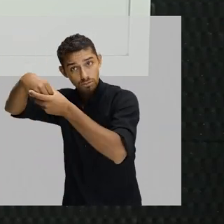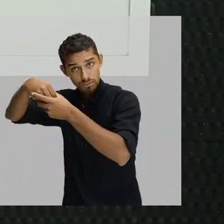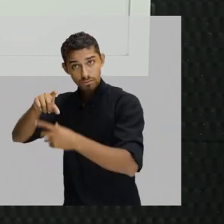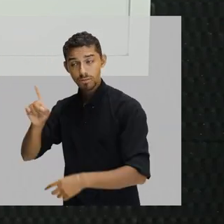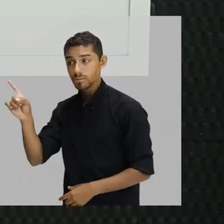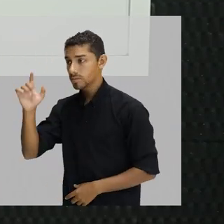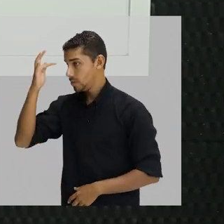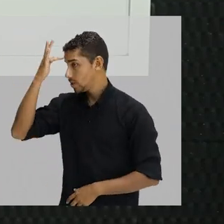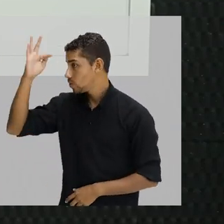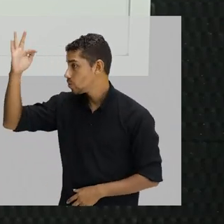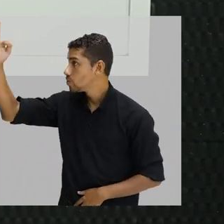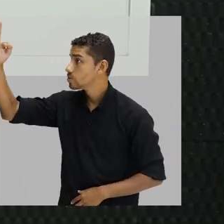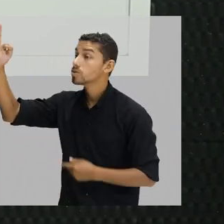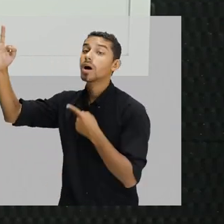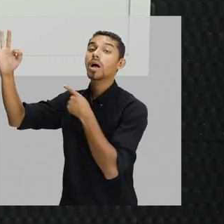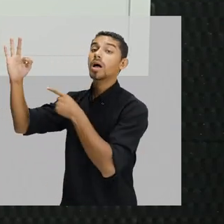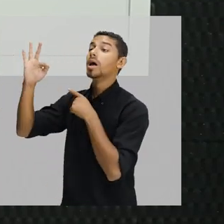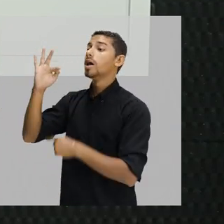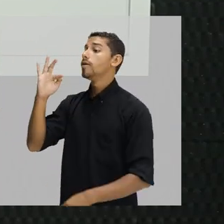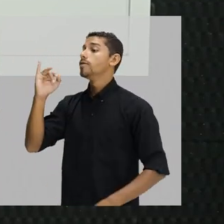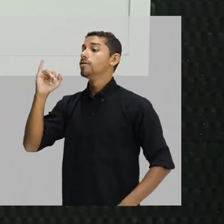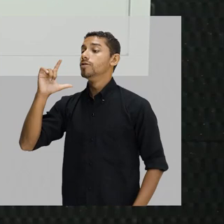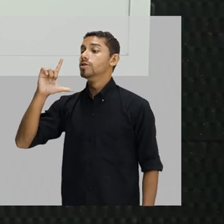filosofia, é importante que você tenha esse conhecimento.